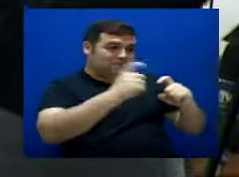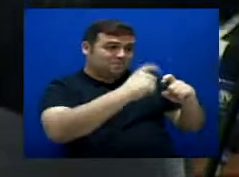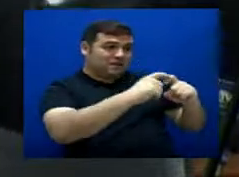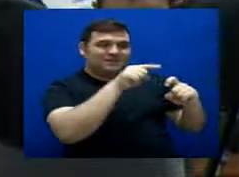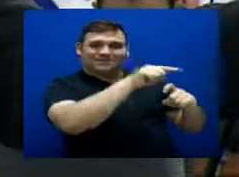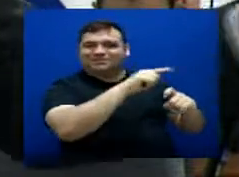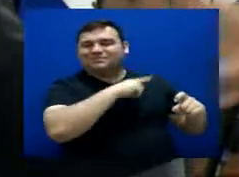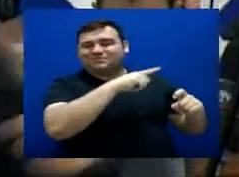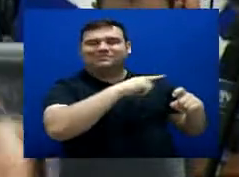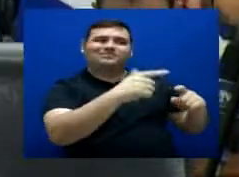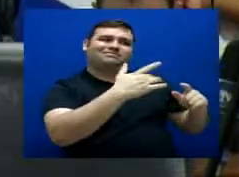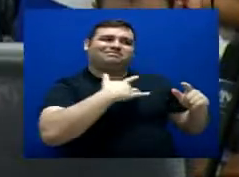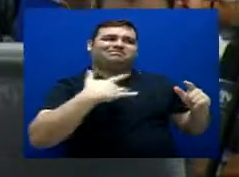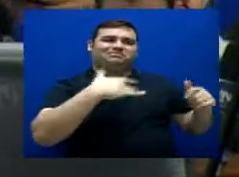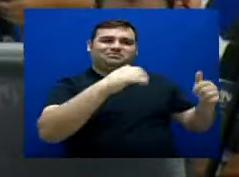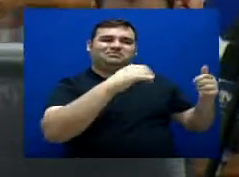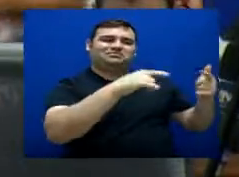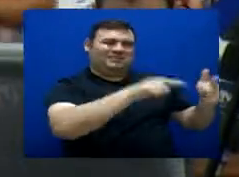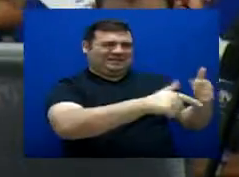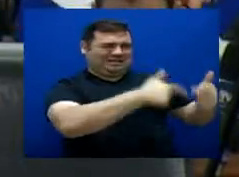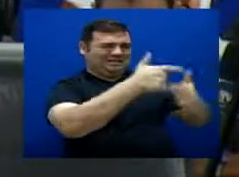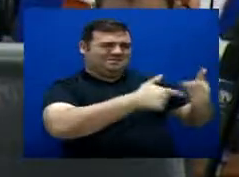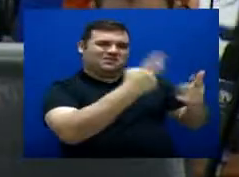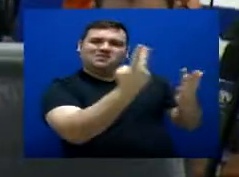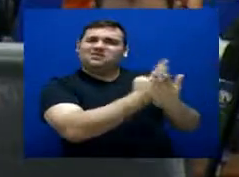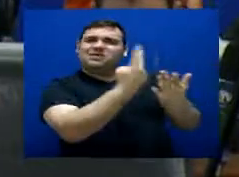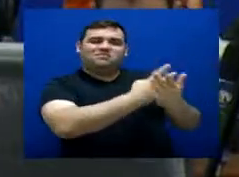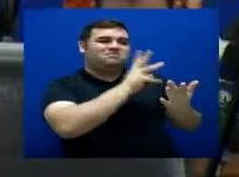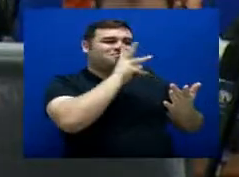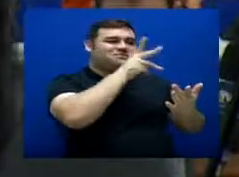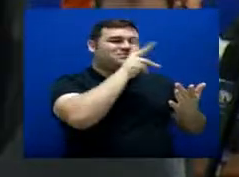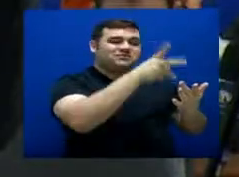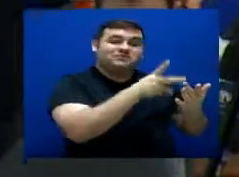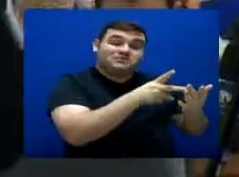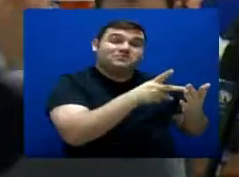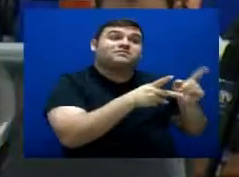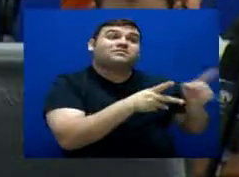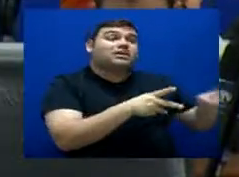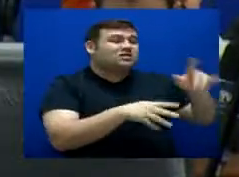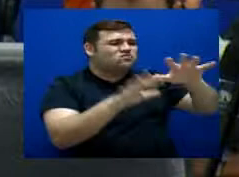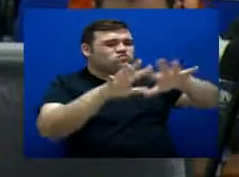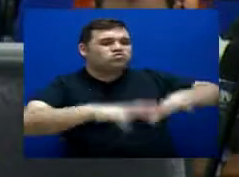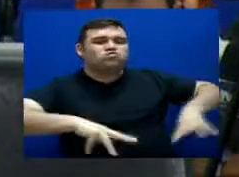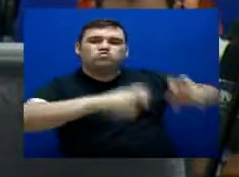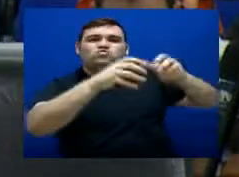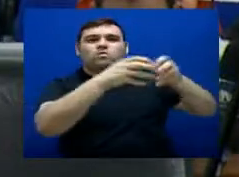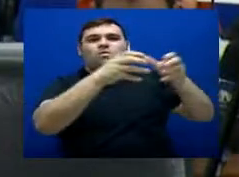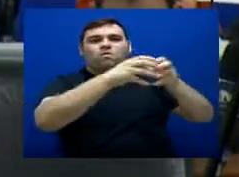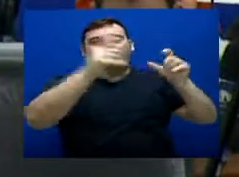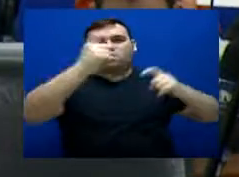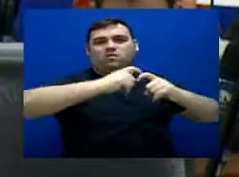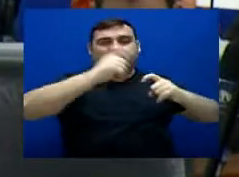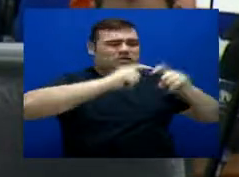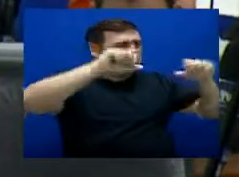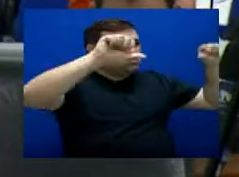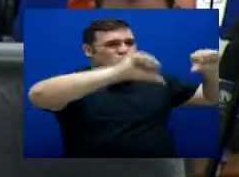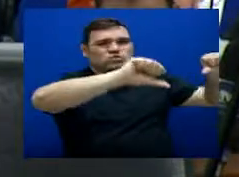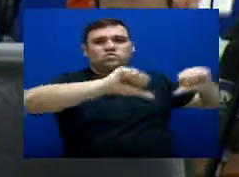enfermeiro, um profissional da área de saúde ou da educação comete o ilícito, macula toda